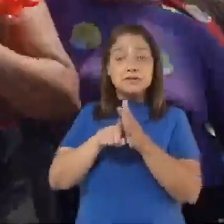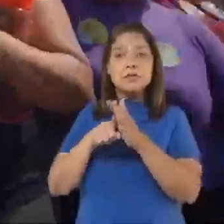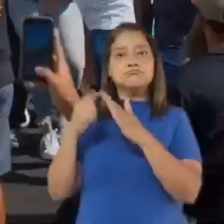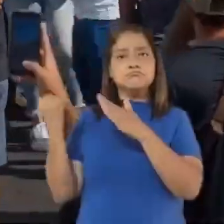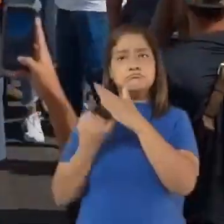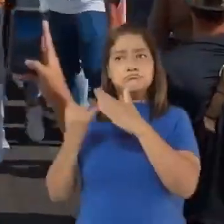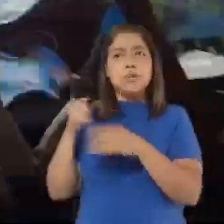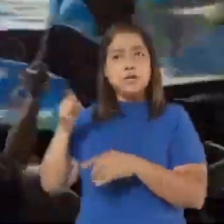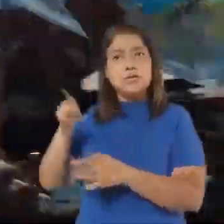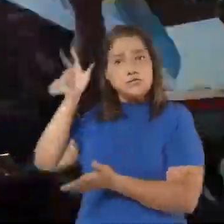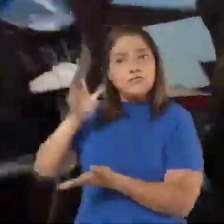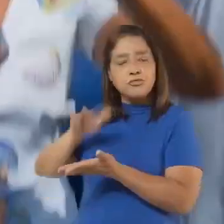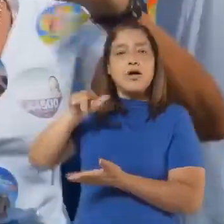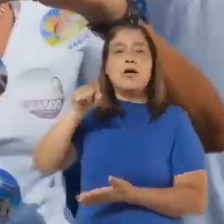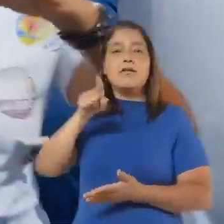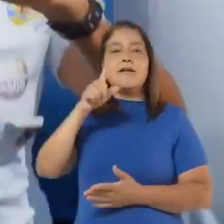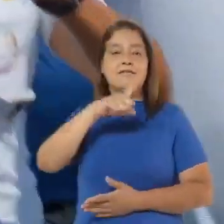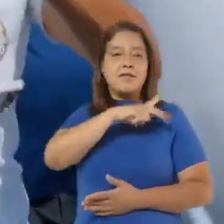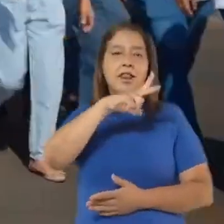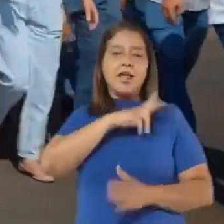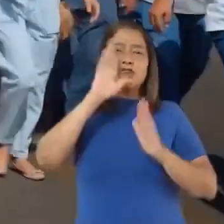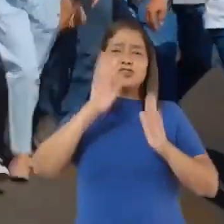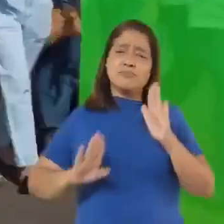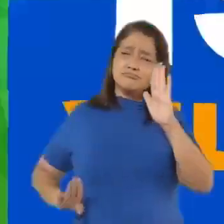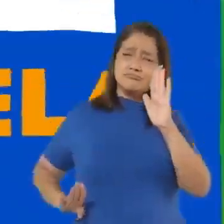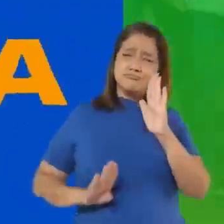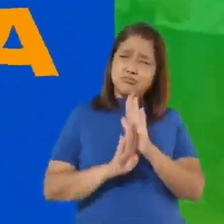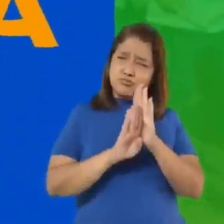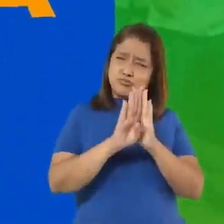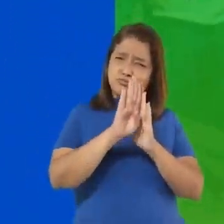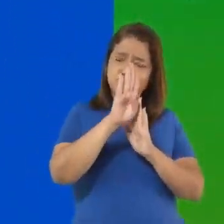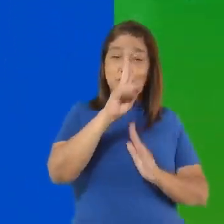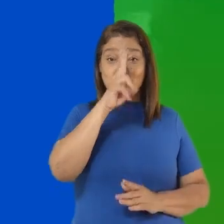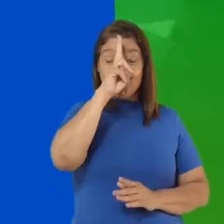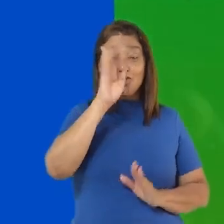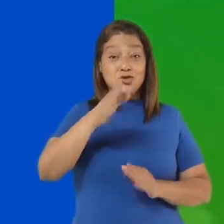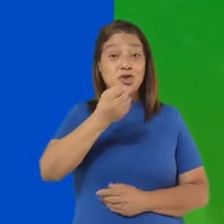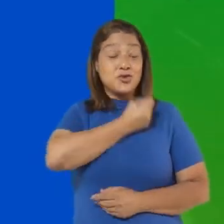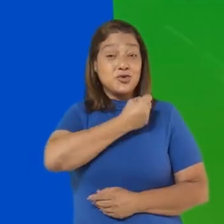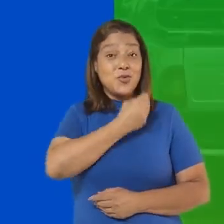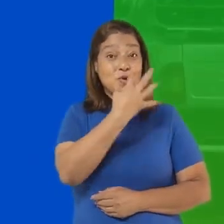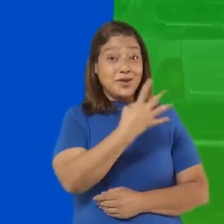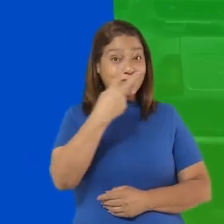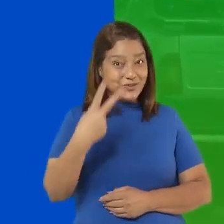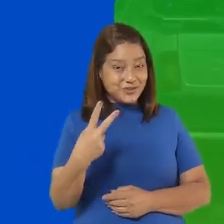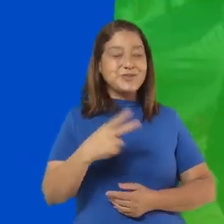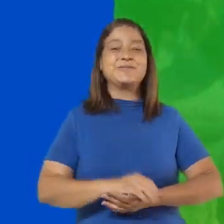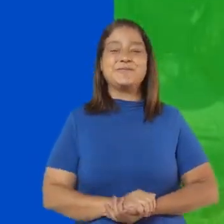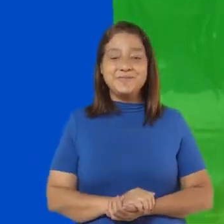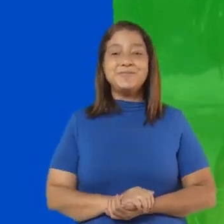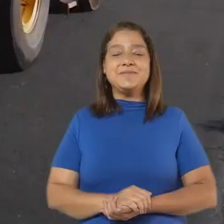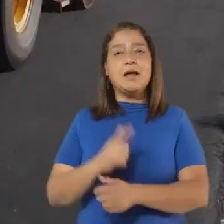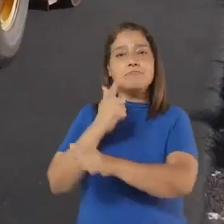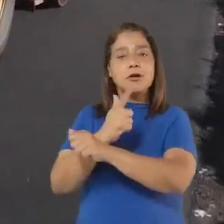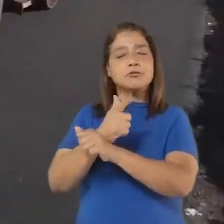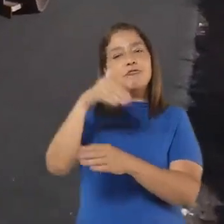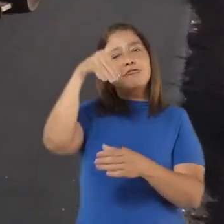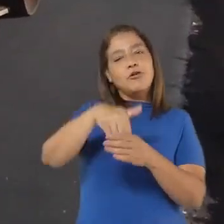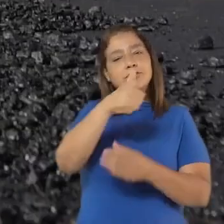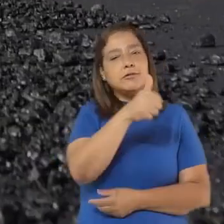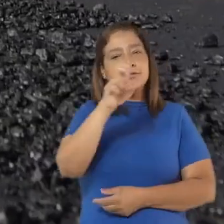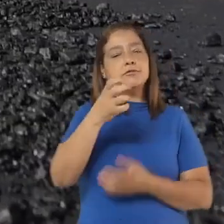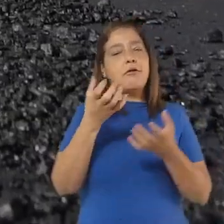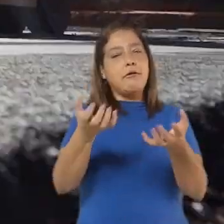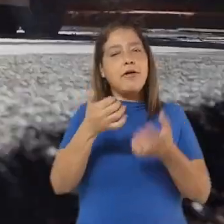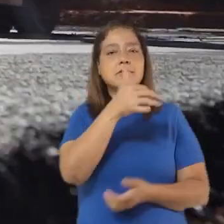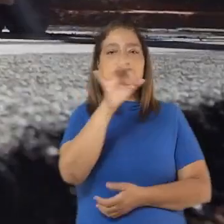Atlas Intel confirma, Vilela virou e assume a liderança com 42 pontos. Aparecida